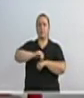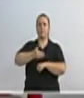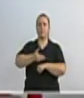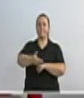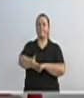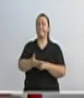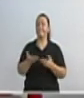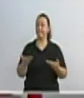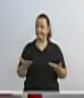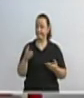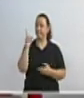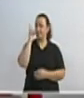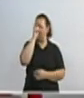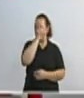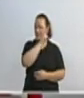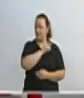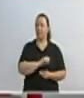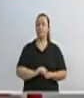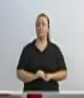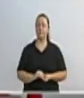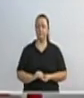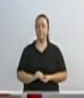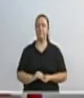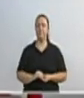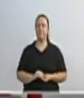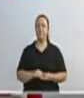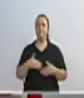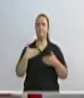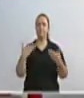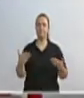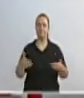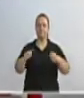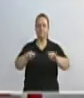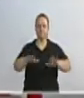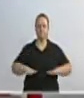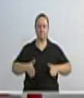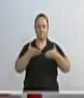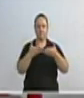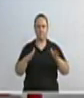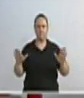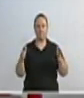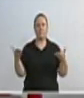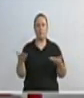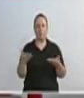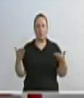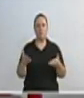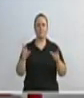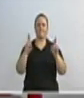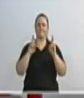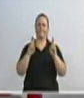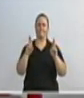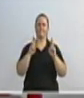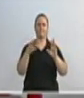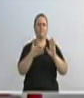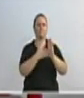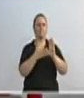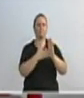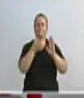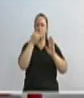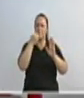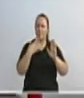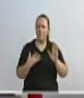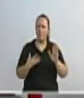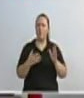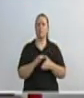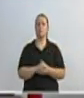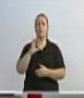fica difícil, fica difícil. Então, a audiência de hoje, eu espero que ela seja propositiva, né? O que não